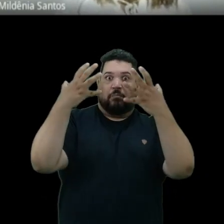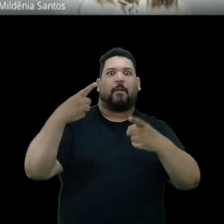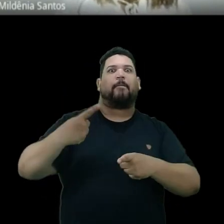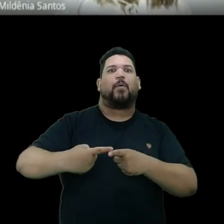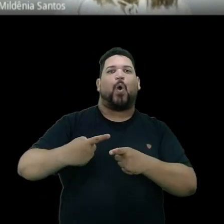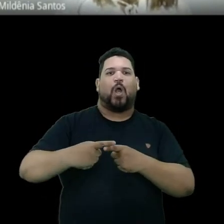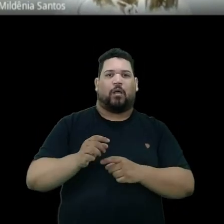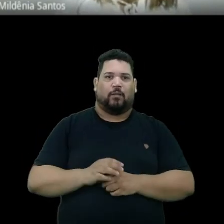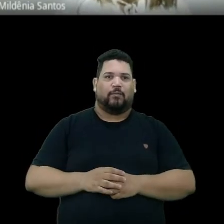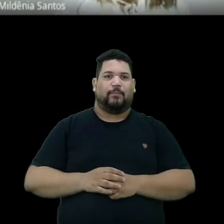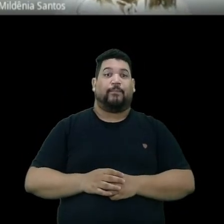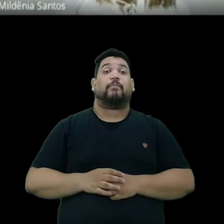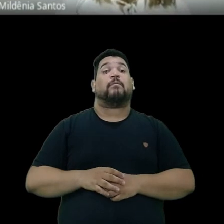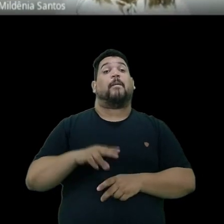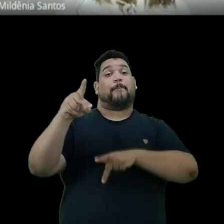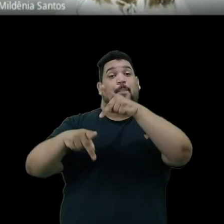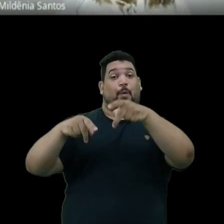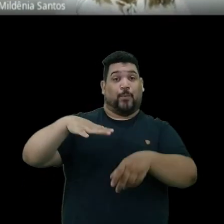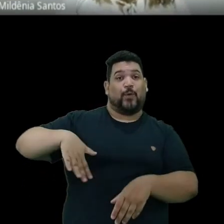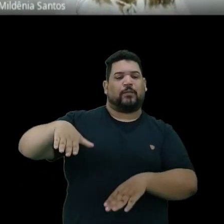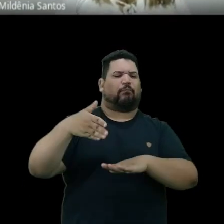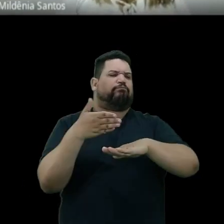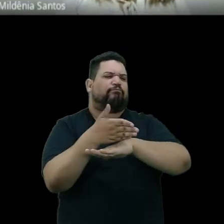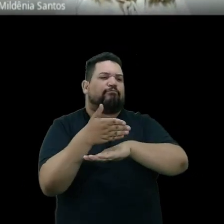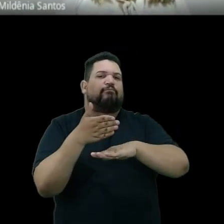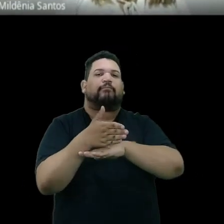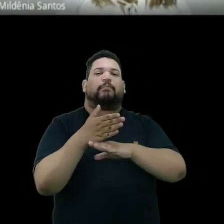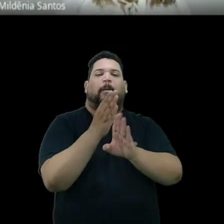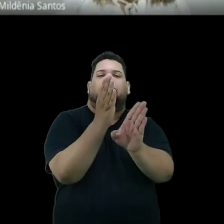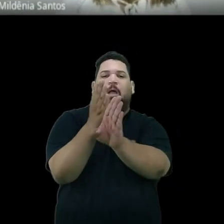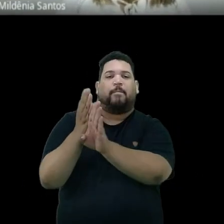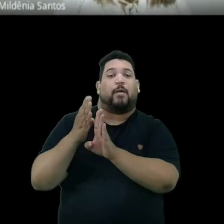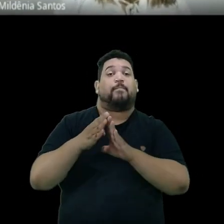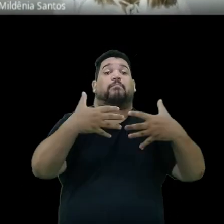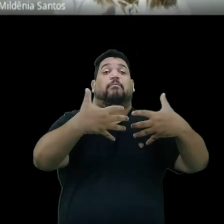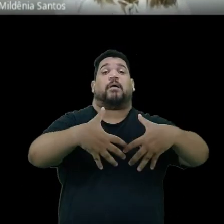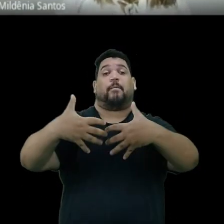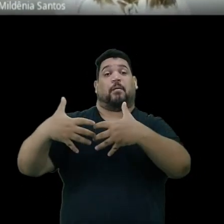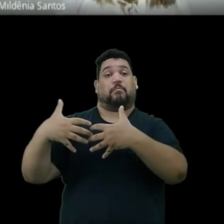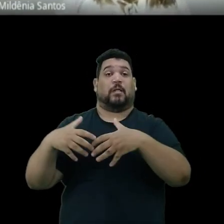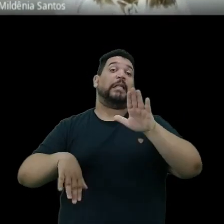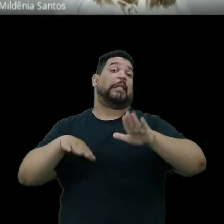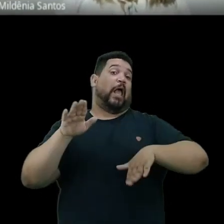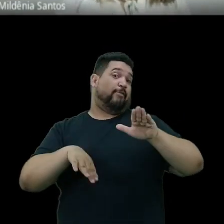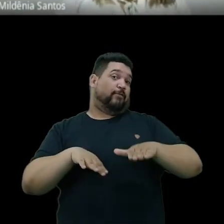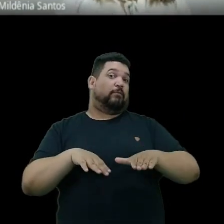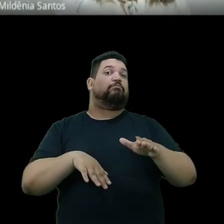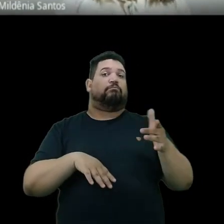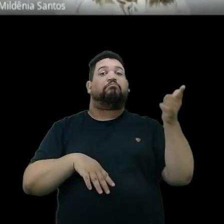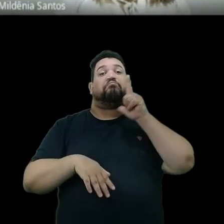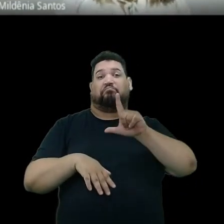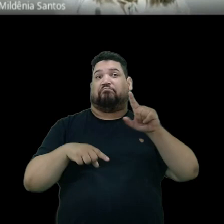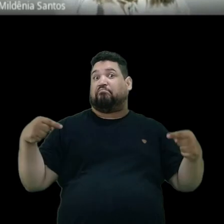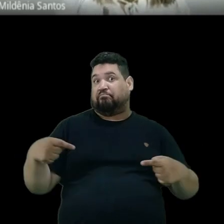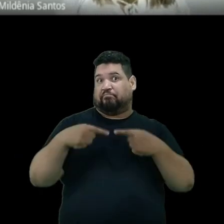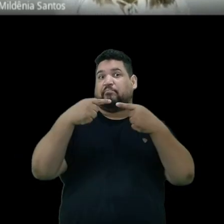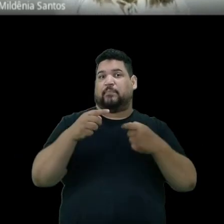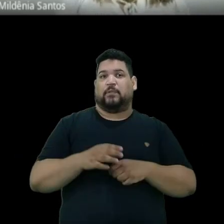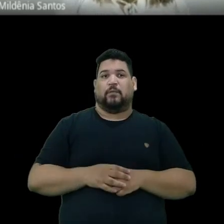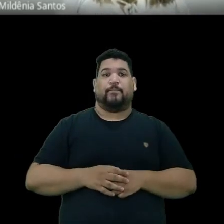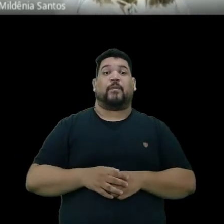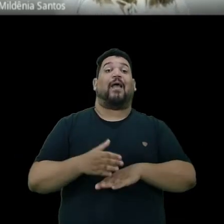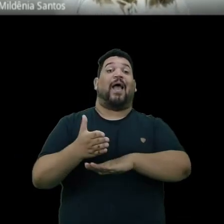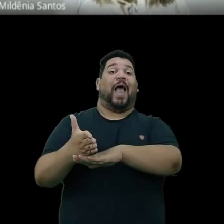da população a serviços de diagnóstico pode ser uma dessas causas. Antes, os casos